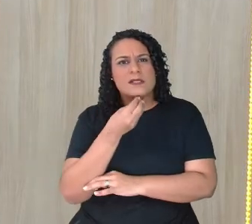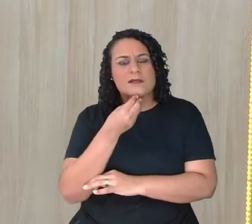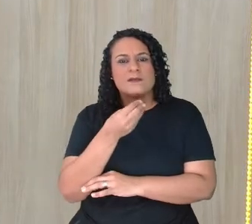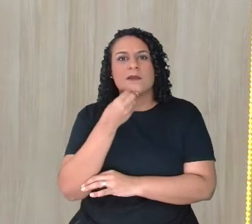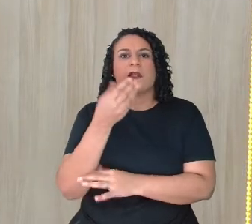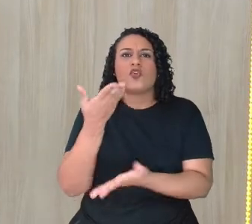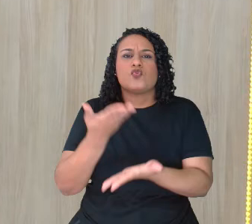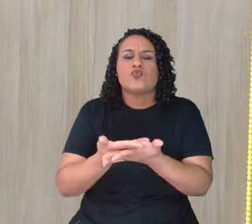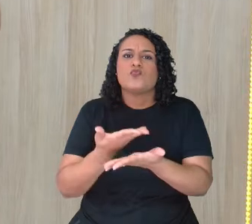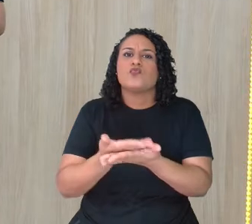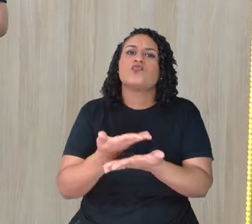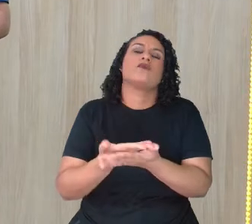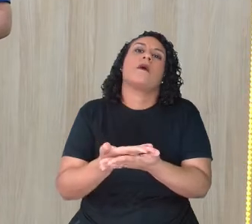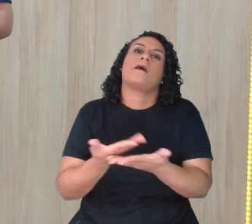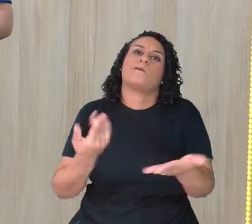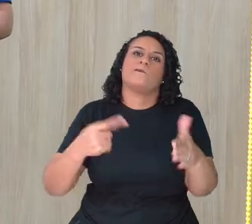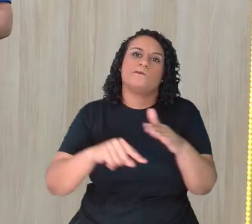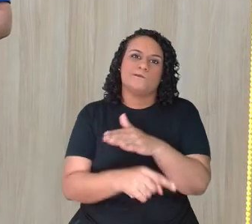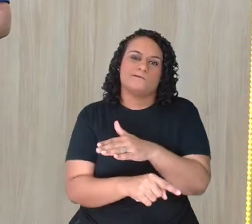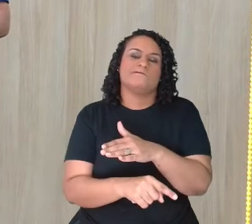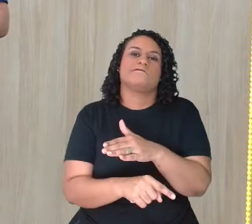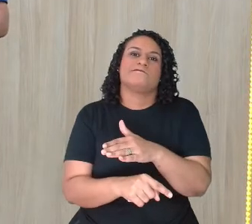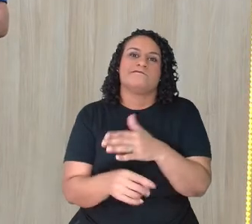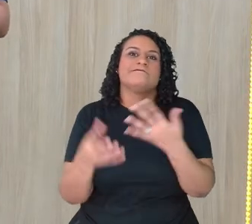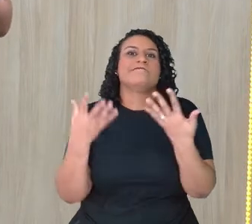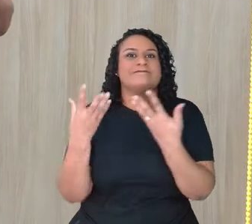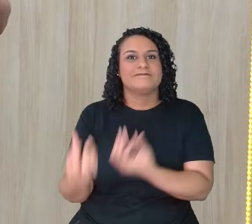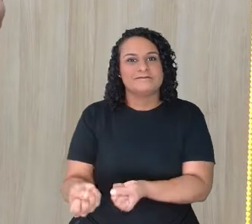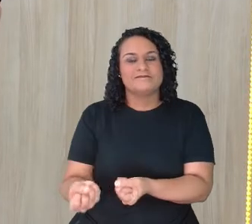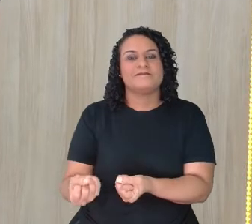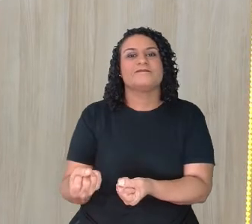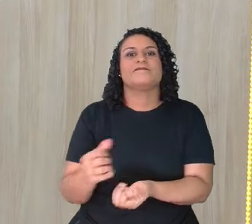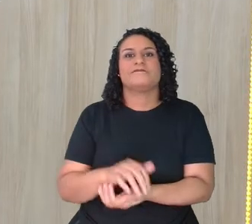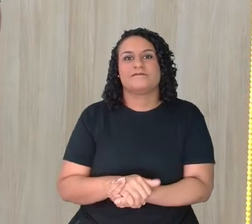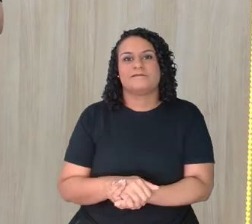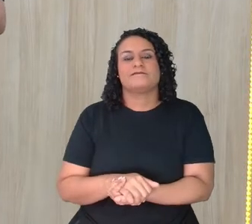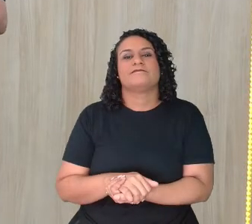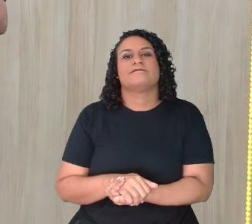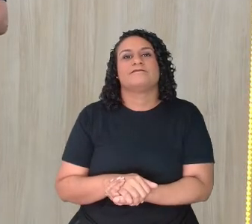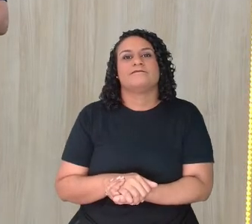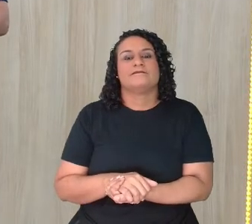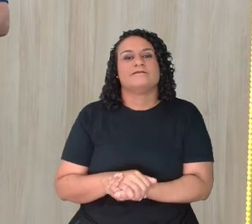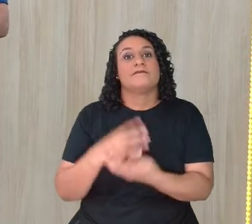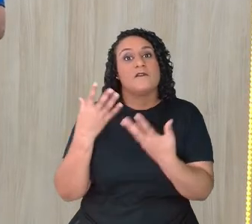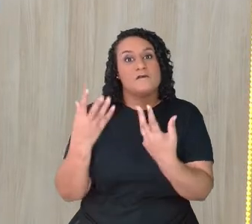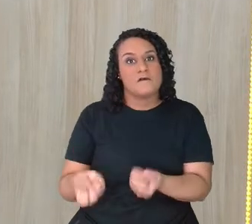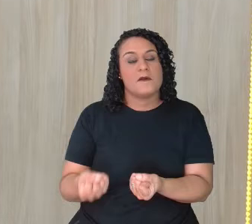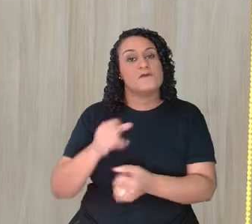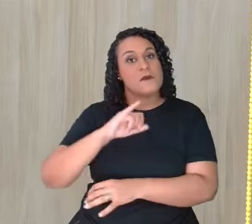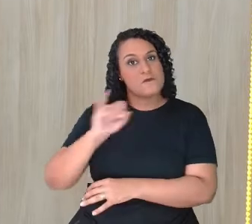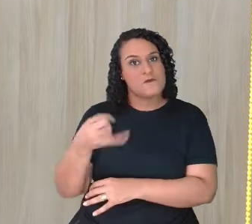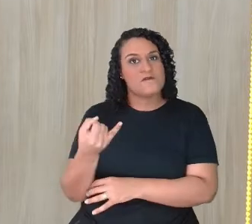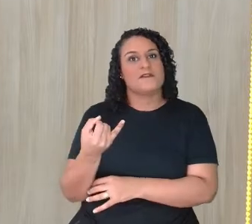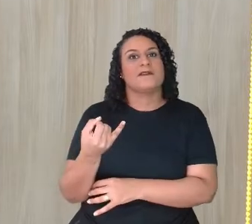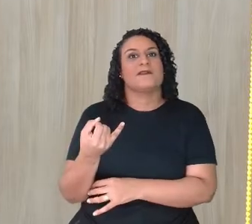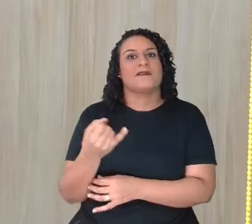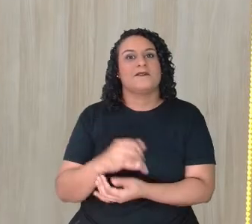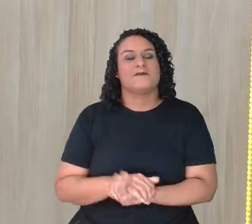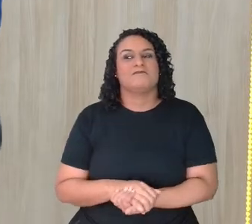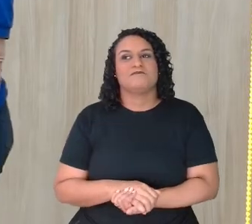um presente da vida. Então, vamos usufruir desse presente no dia de hoje. Então, é